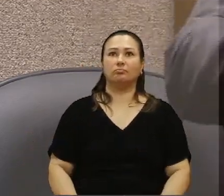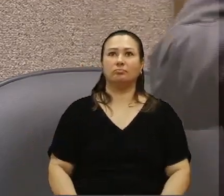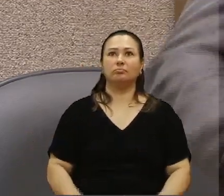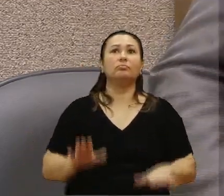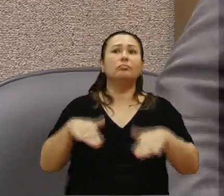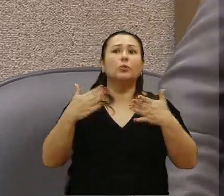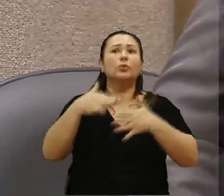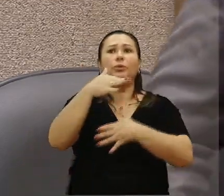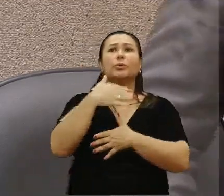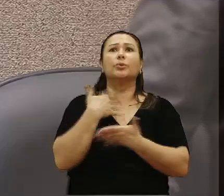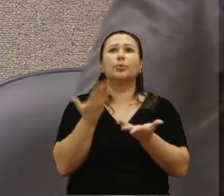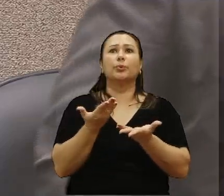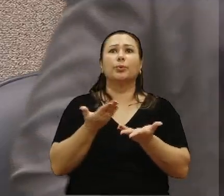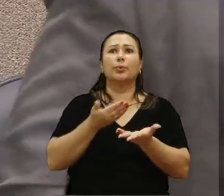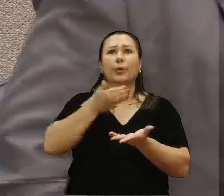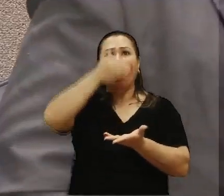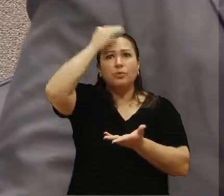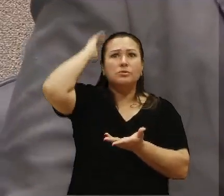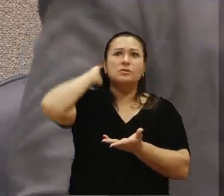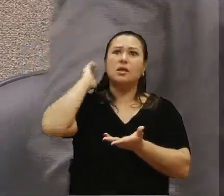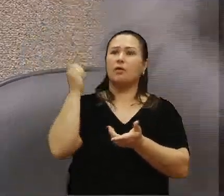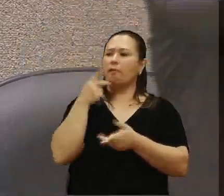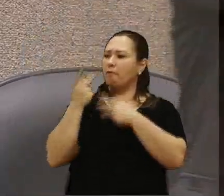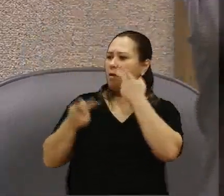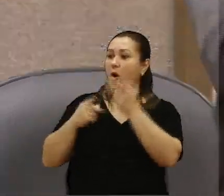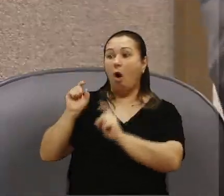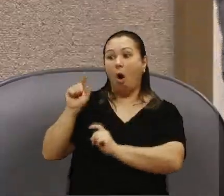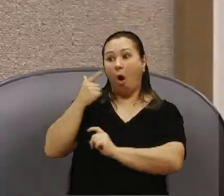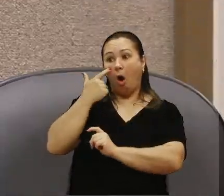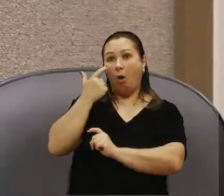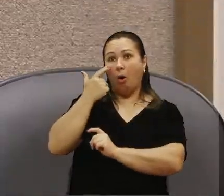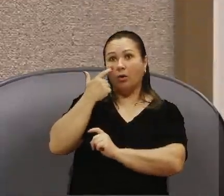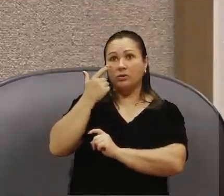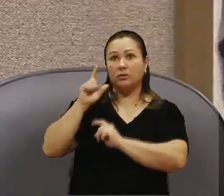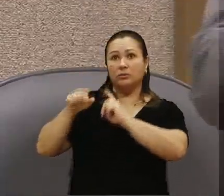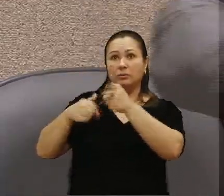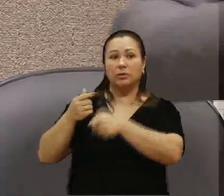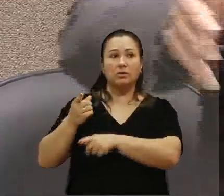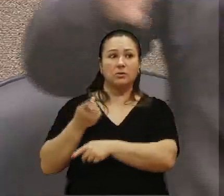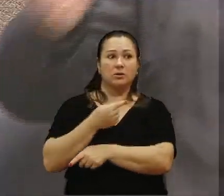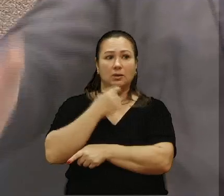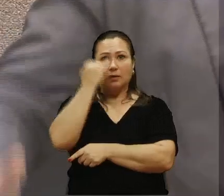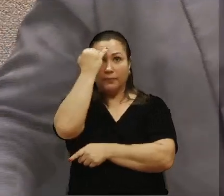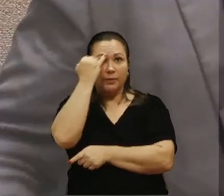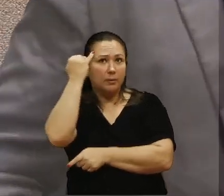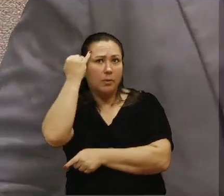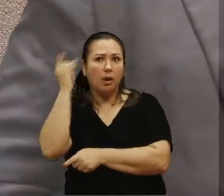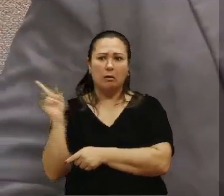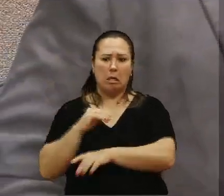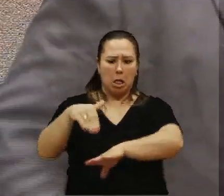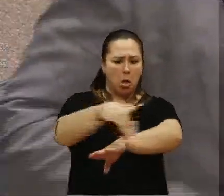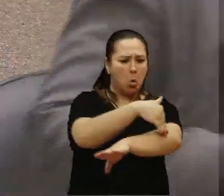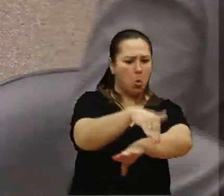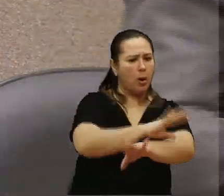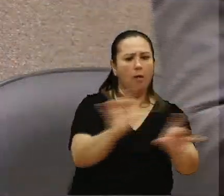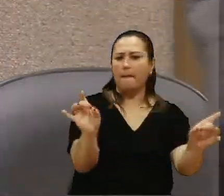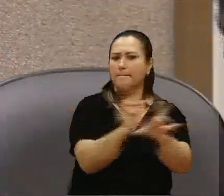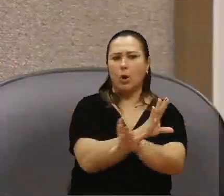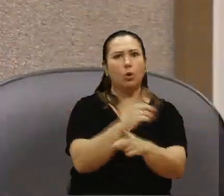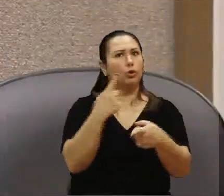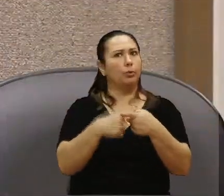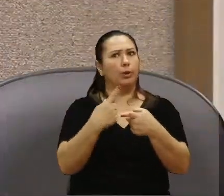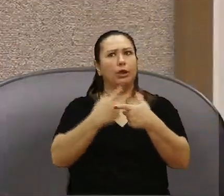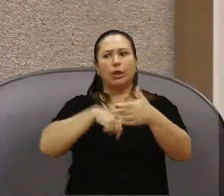Quando o prefeito Alceu chegou para mim e disse assim: D'Ambrós, aquelas ruas que nós anunciamos não vai sair, porque nós vamos